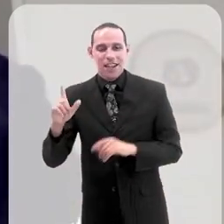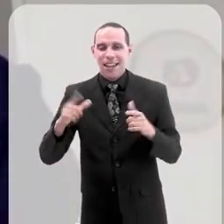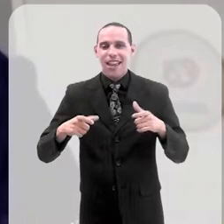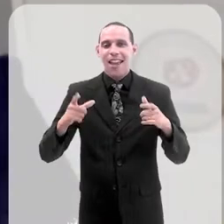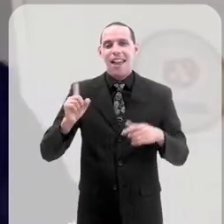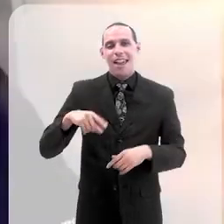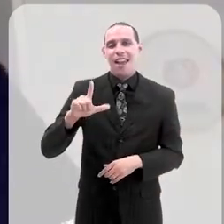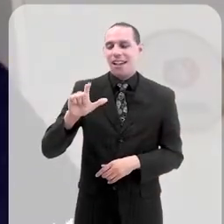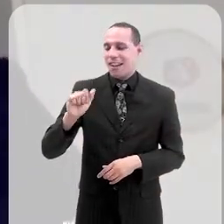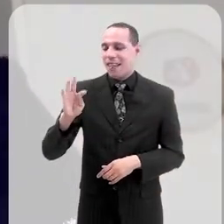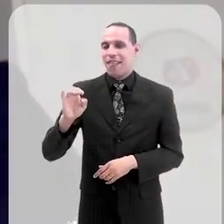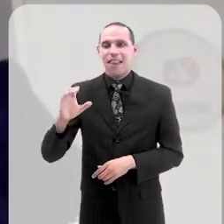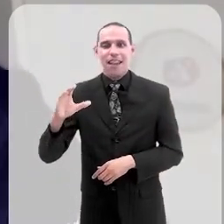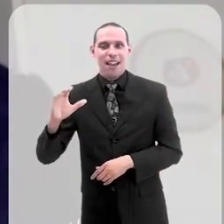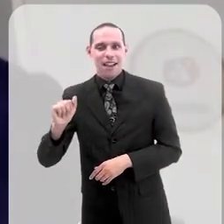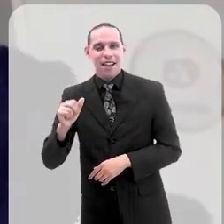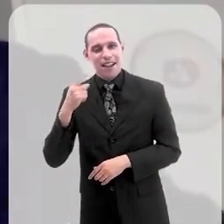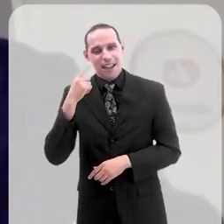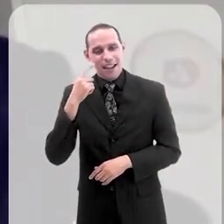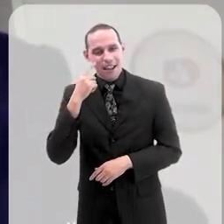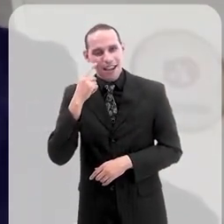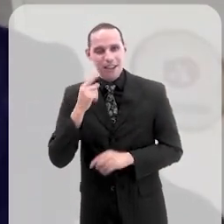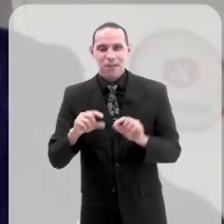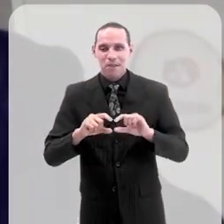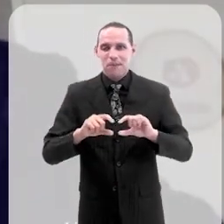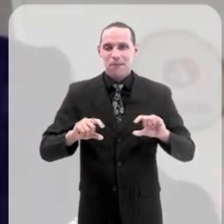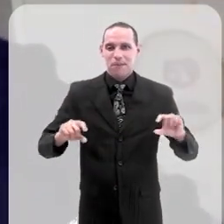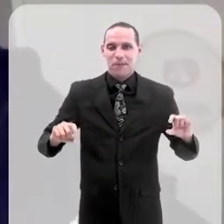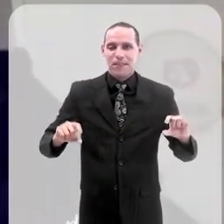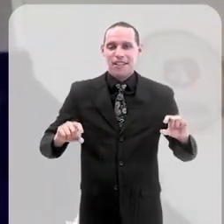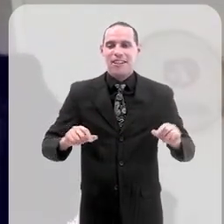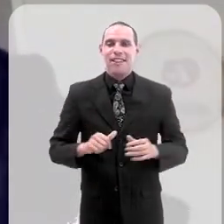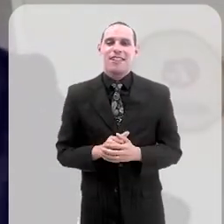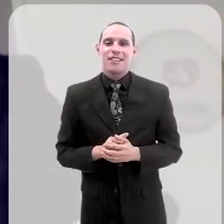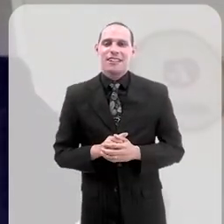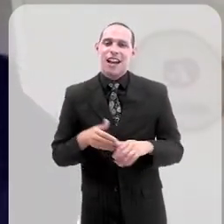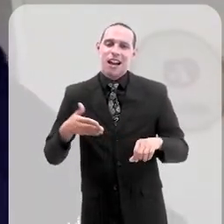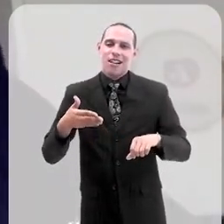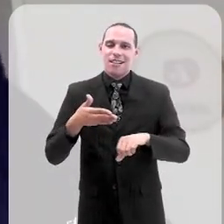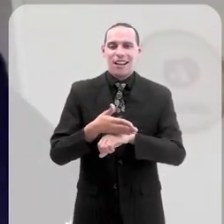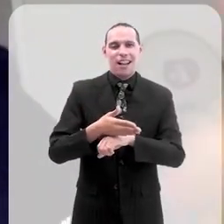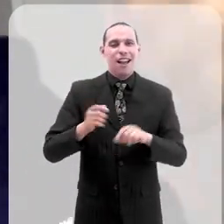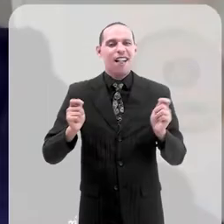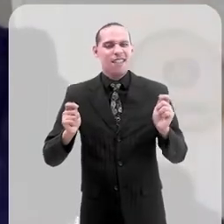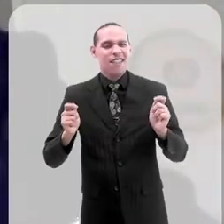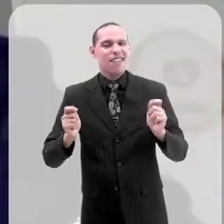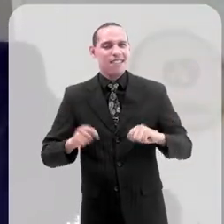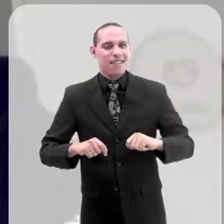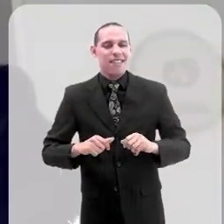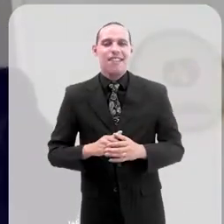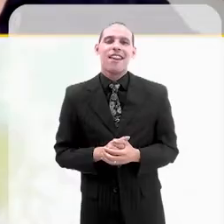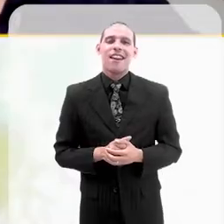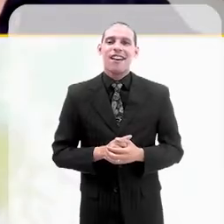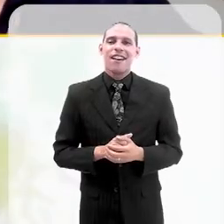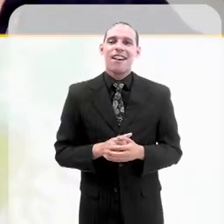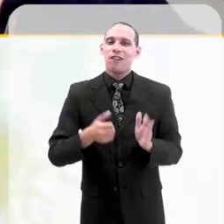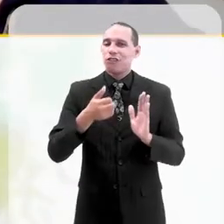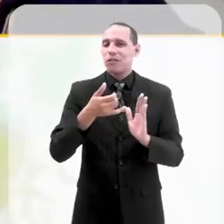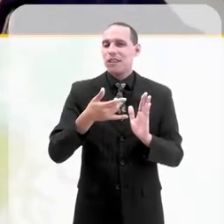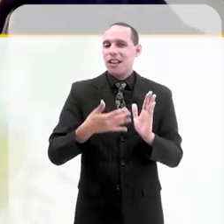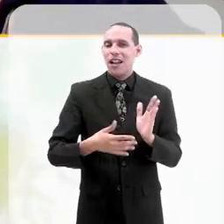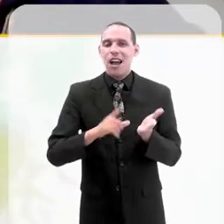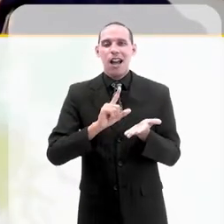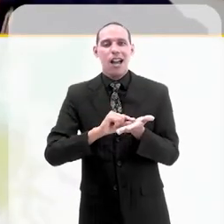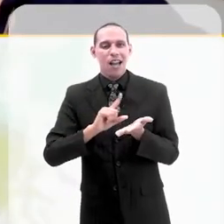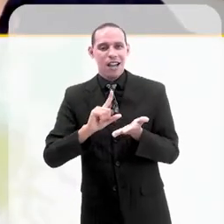lateca-es.net. Exato. Lá você pode acessar a minha dissertação, os artigos. Mas o